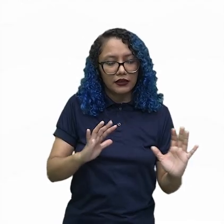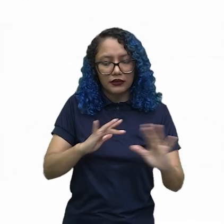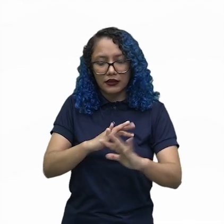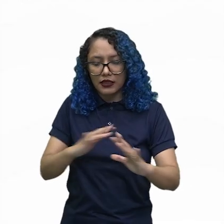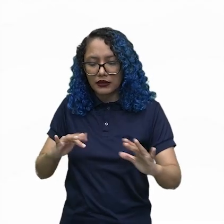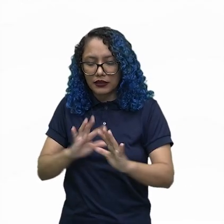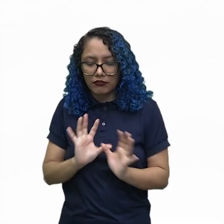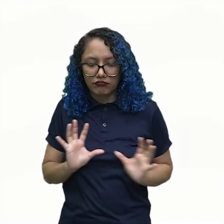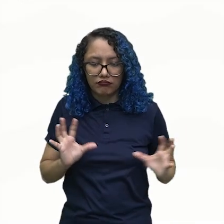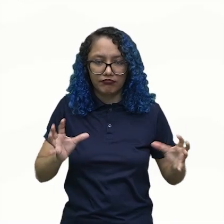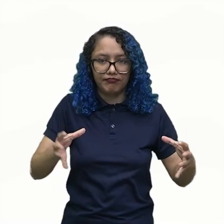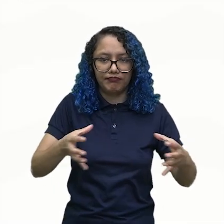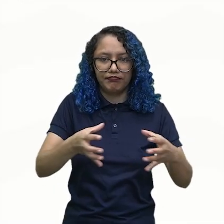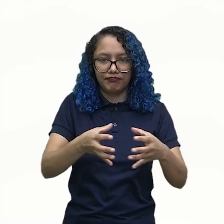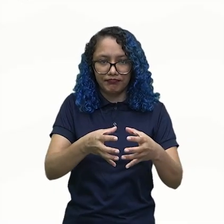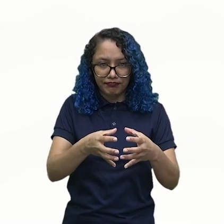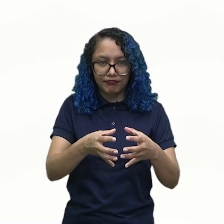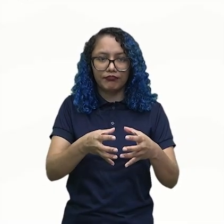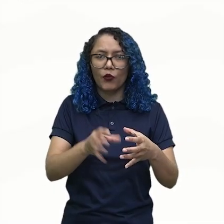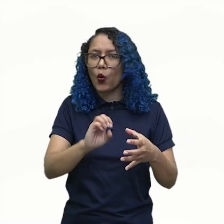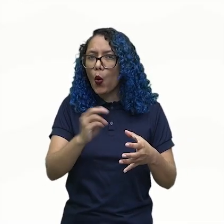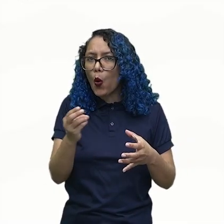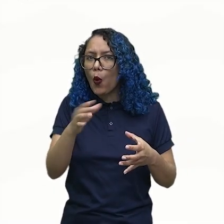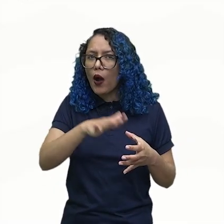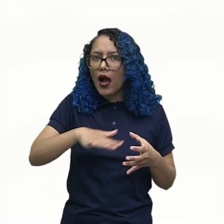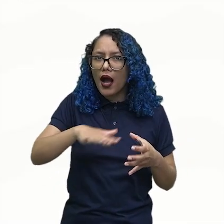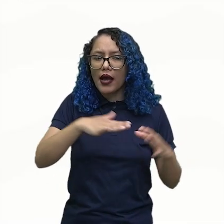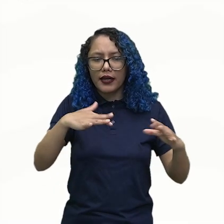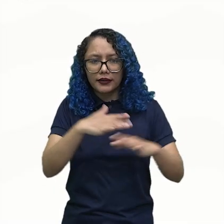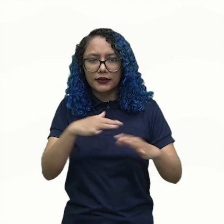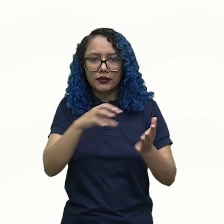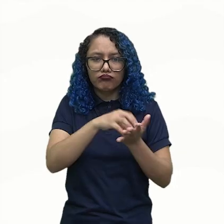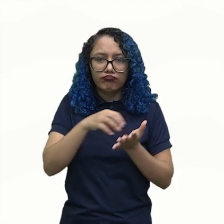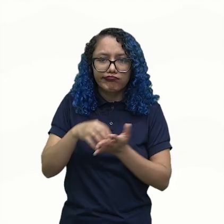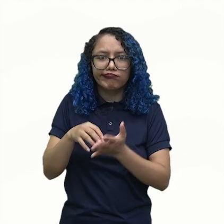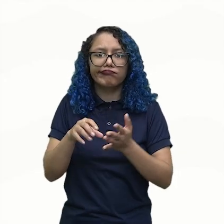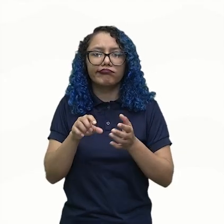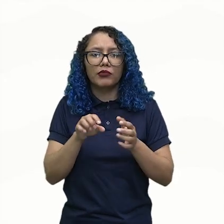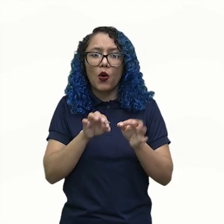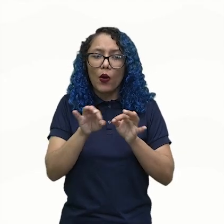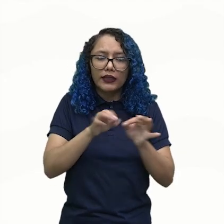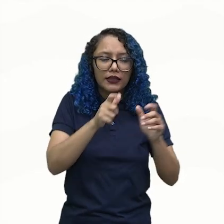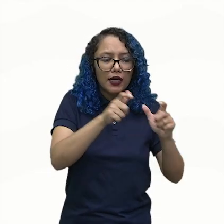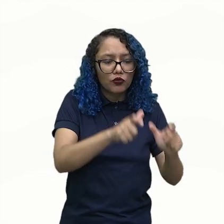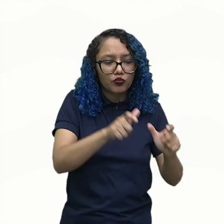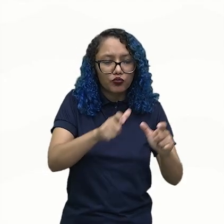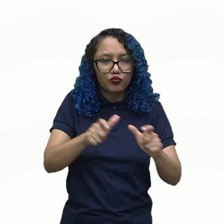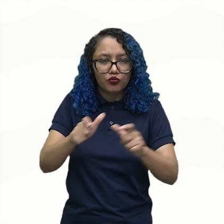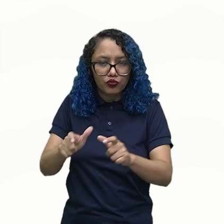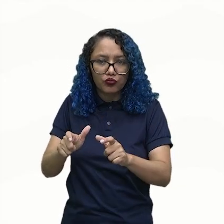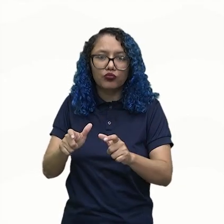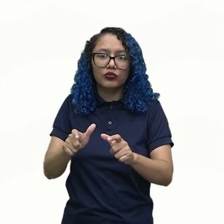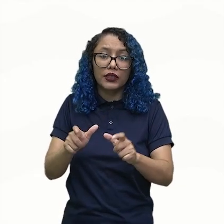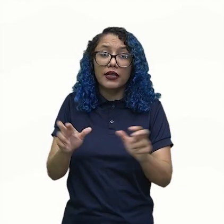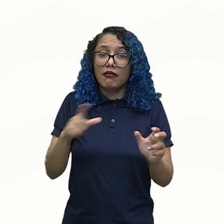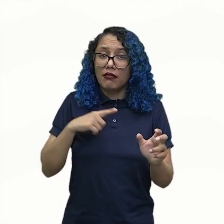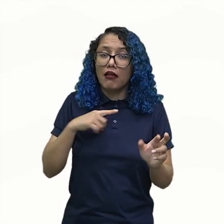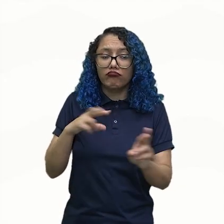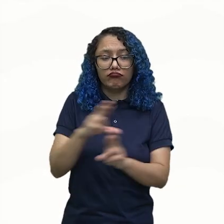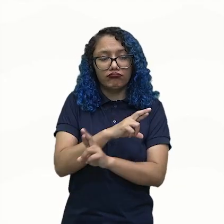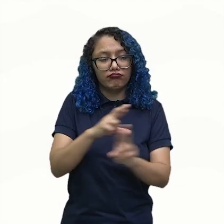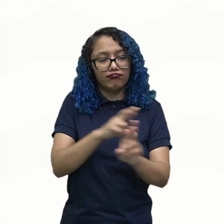cidades ou centros urbanos que estão articulados territorialmente e que estabelecem